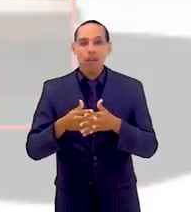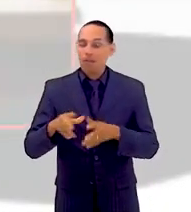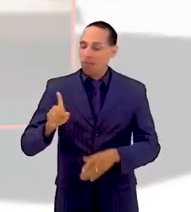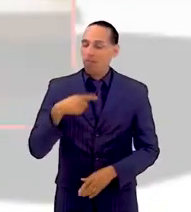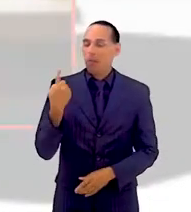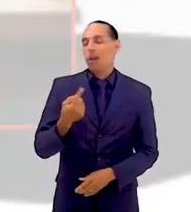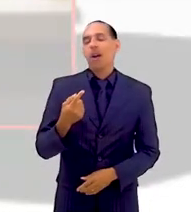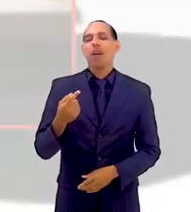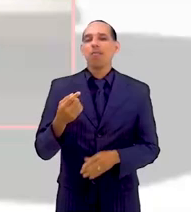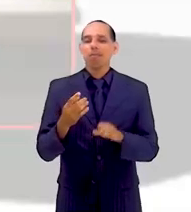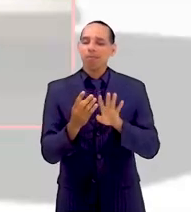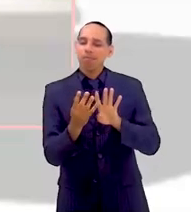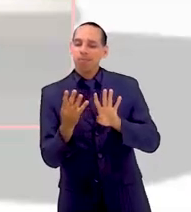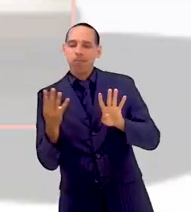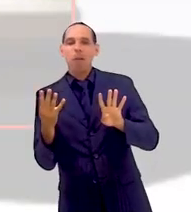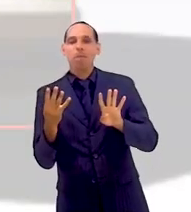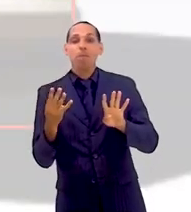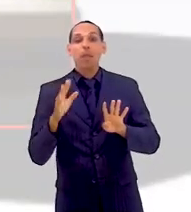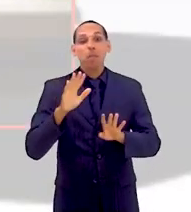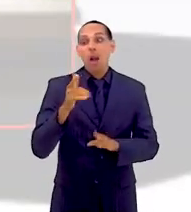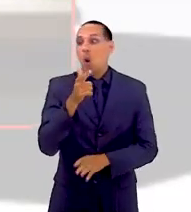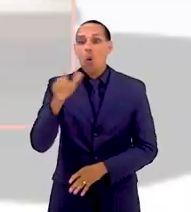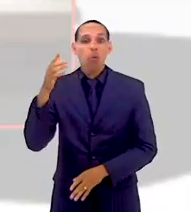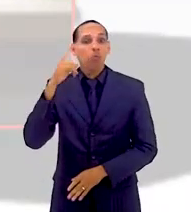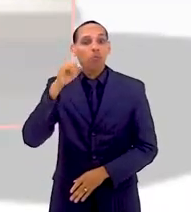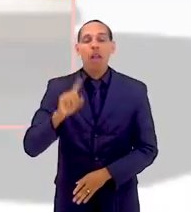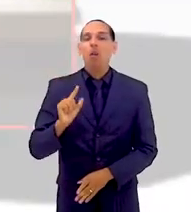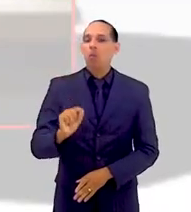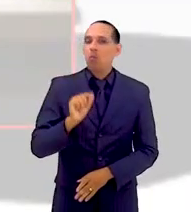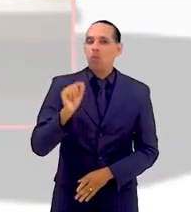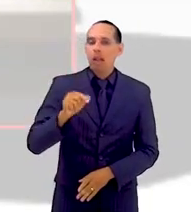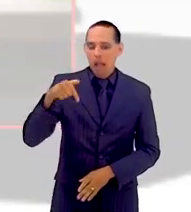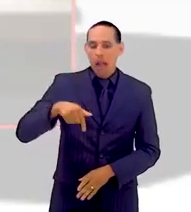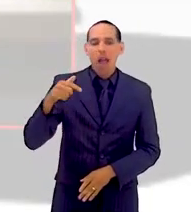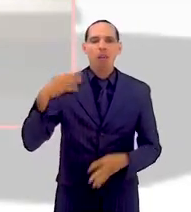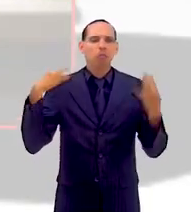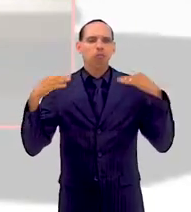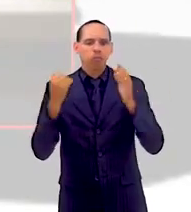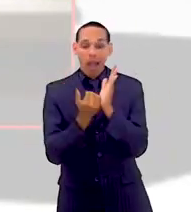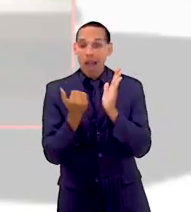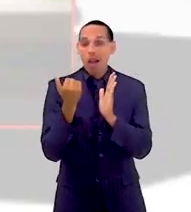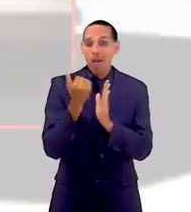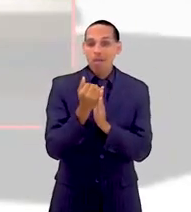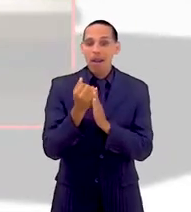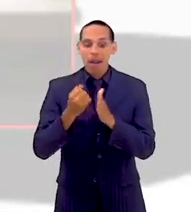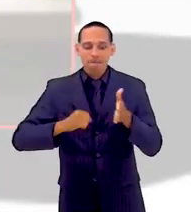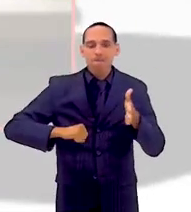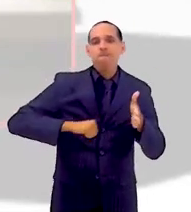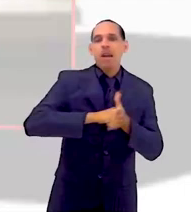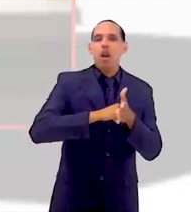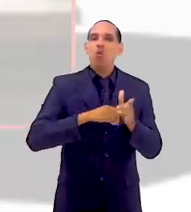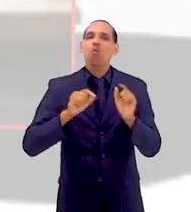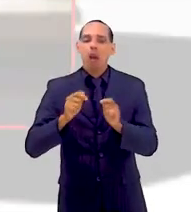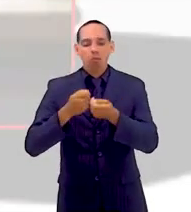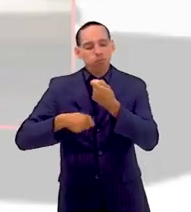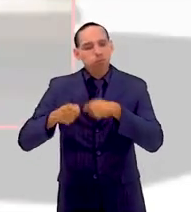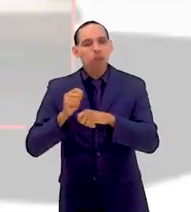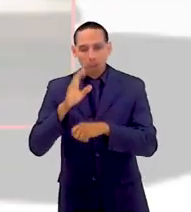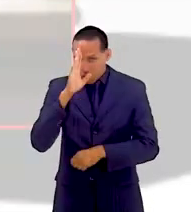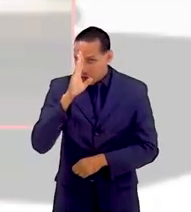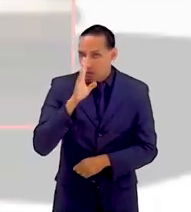se dá conta é que o aumento da atividade turística na cidade impacta direta e indiretamente na